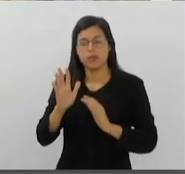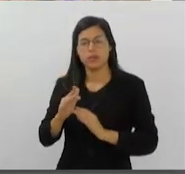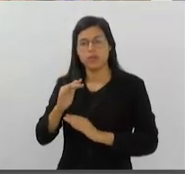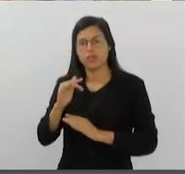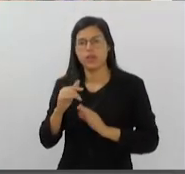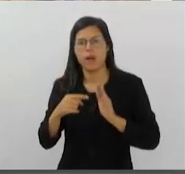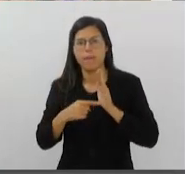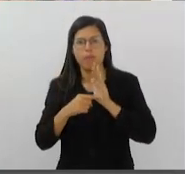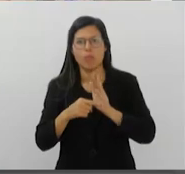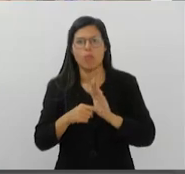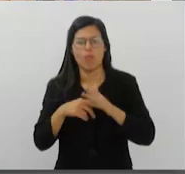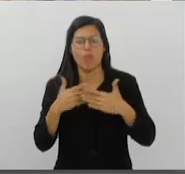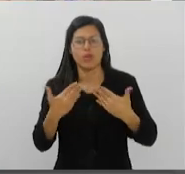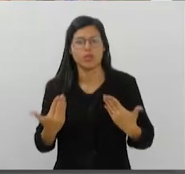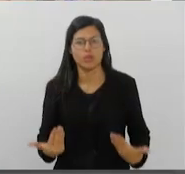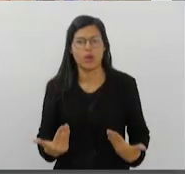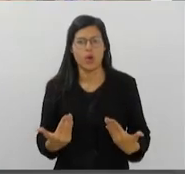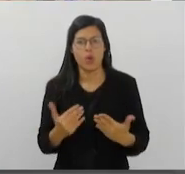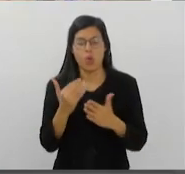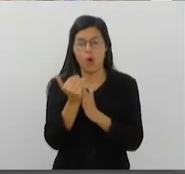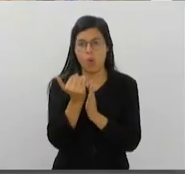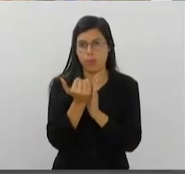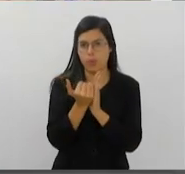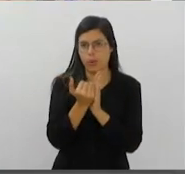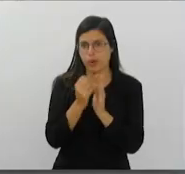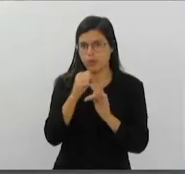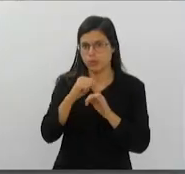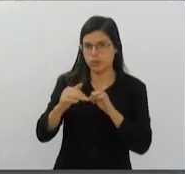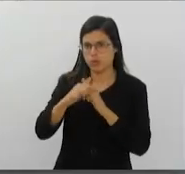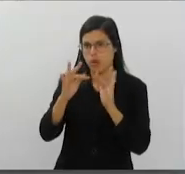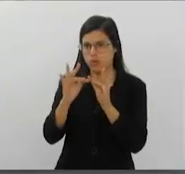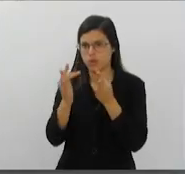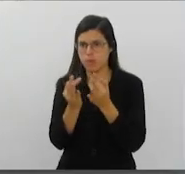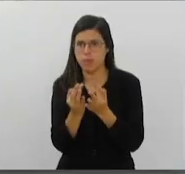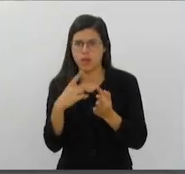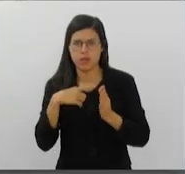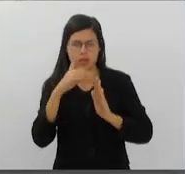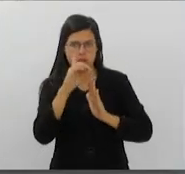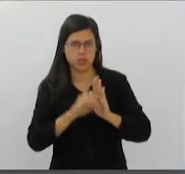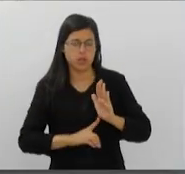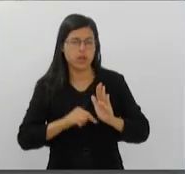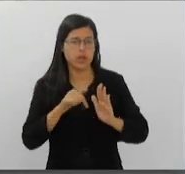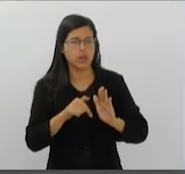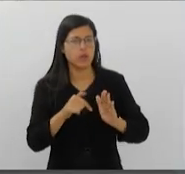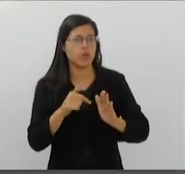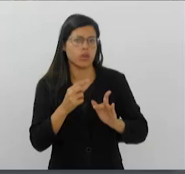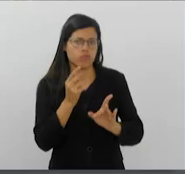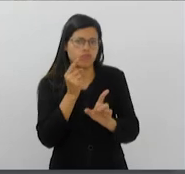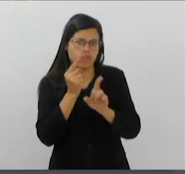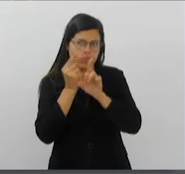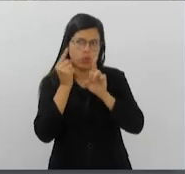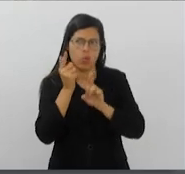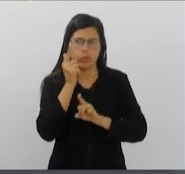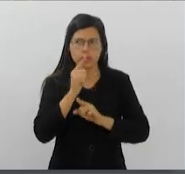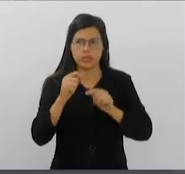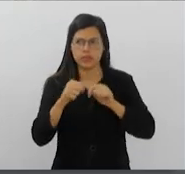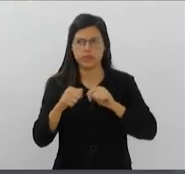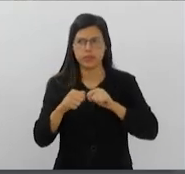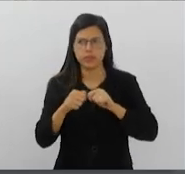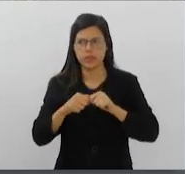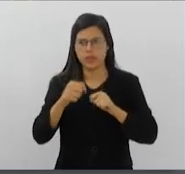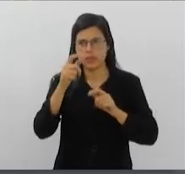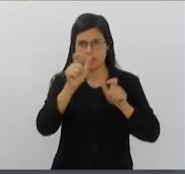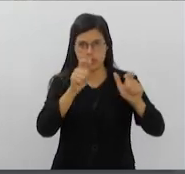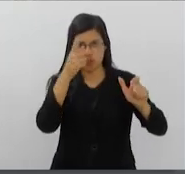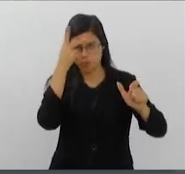têm direito. Né? Essa foi uma das formas que a gente encontrou para conseguir fazer com que essas